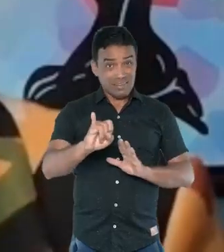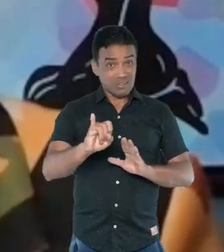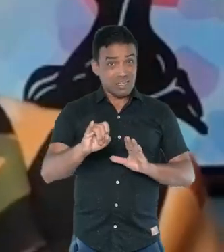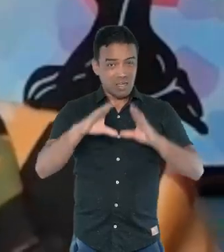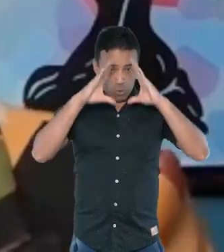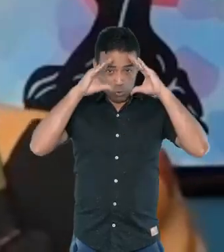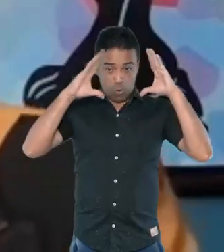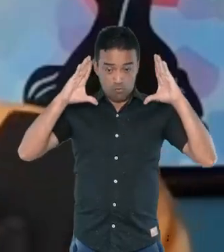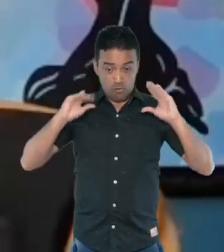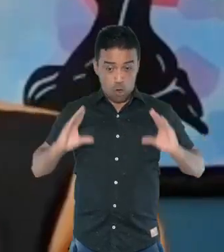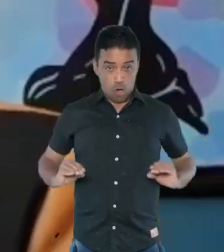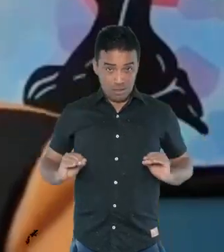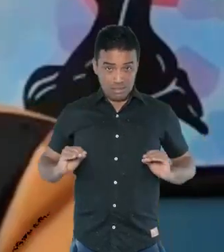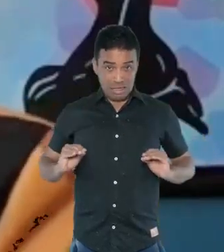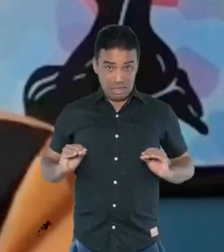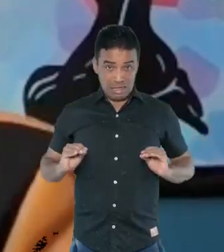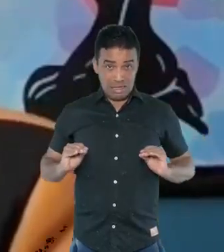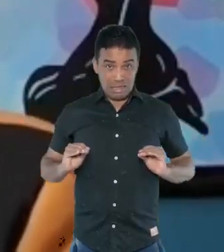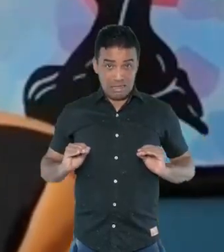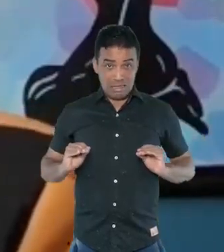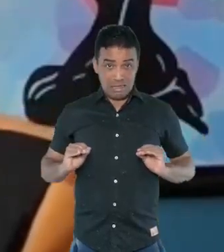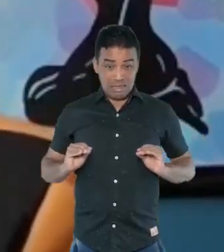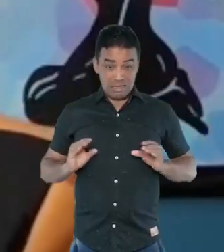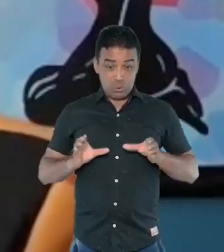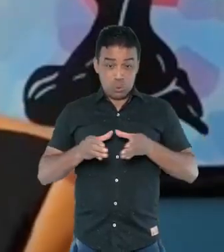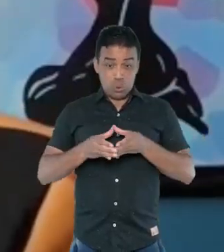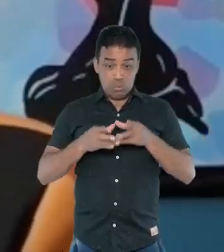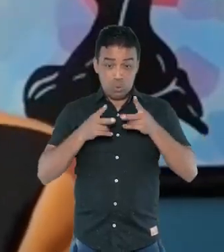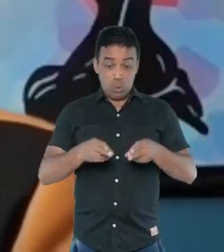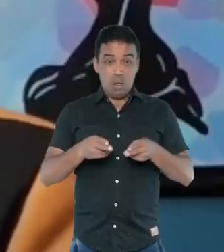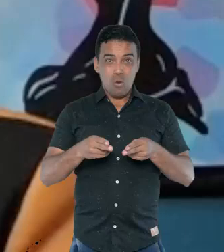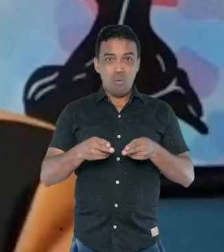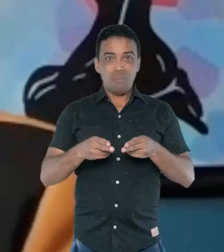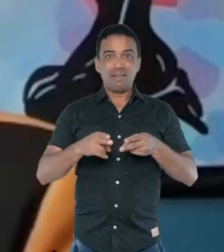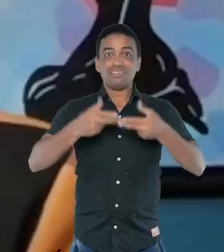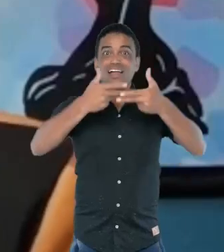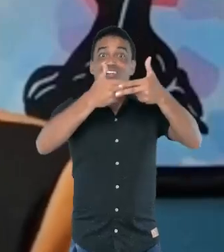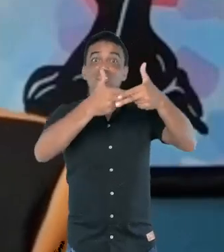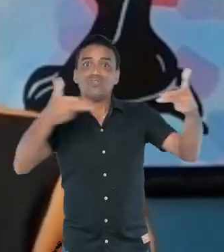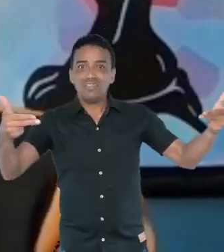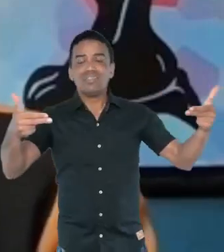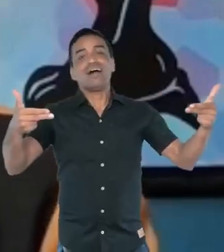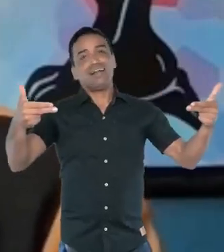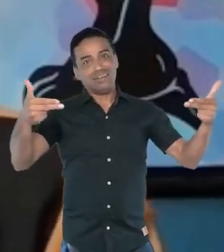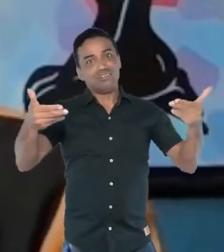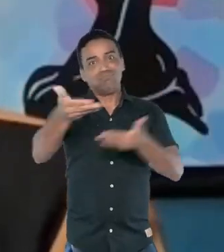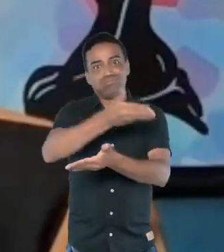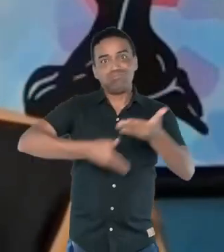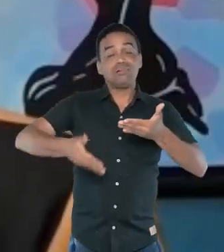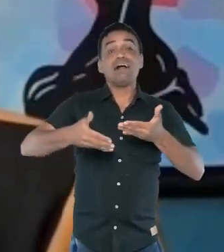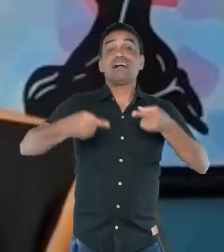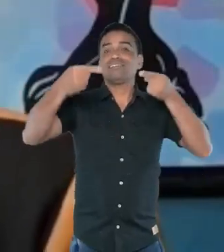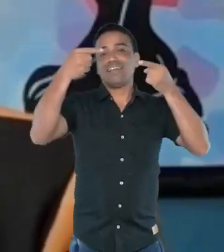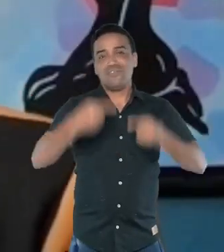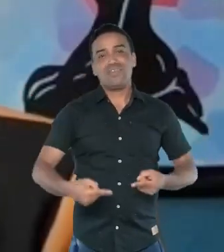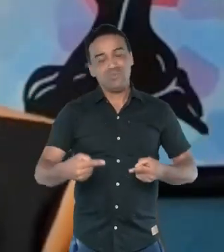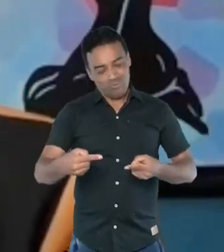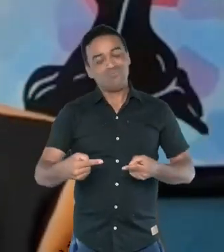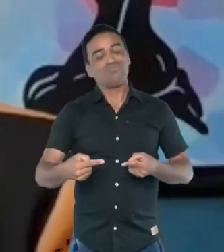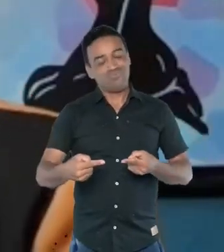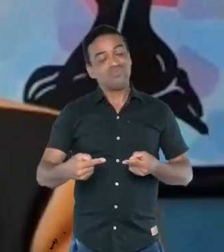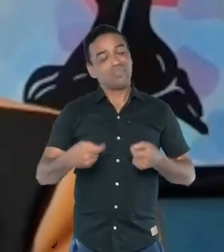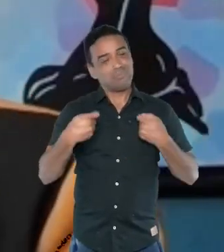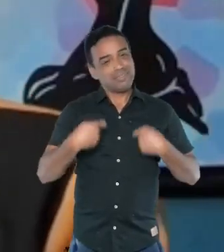conforta na homogeneidade, a gente só aprende na diversidade. Mas para eu aprender, eu preciso desafiar,